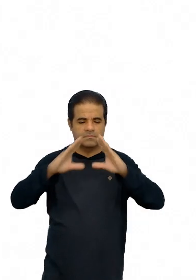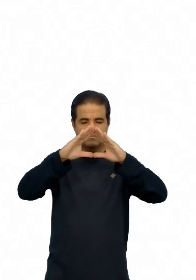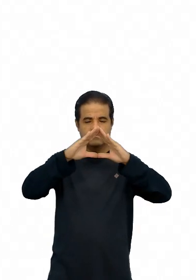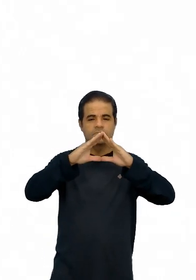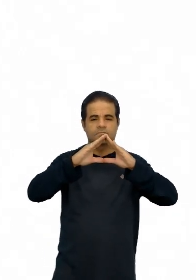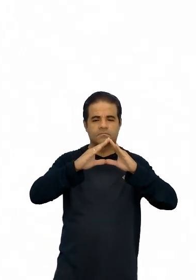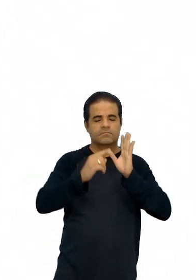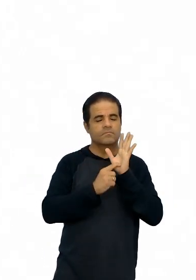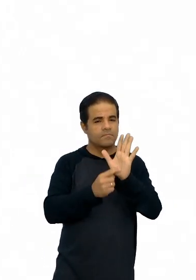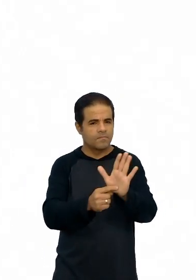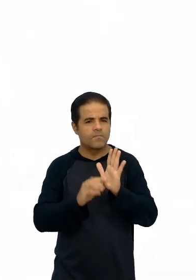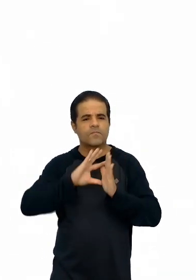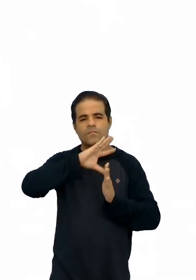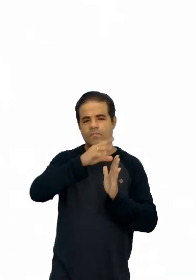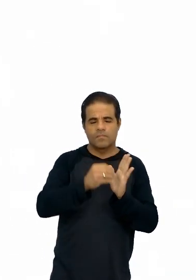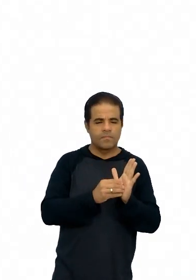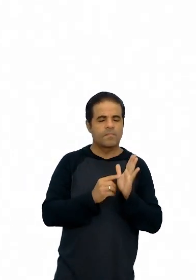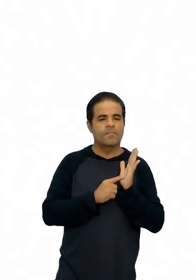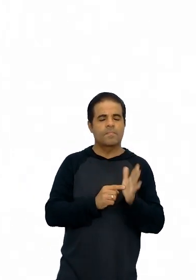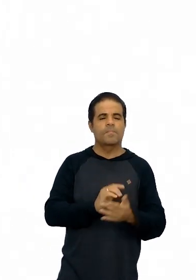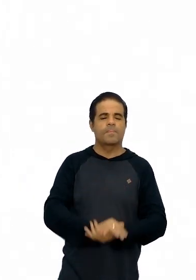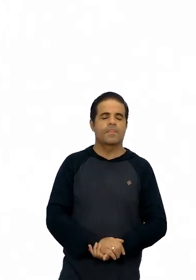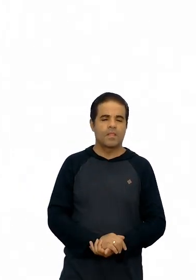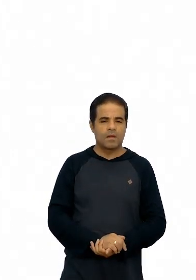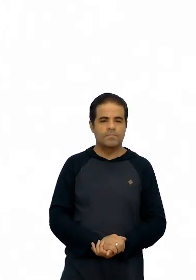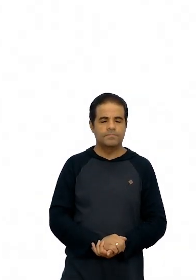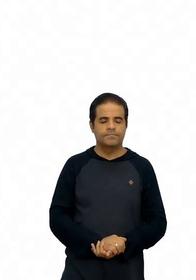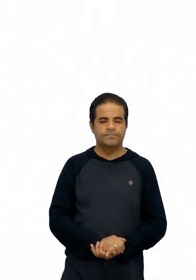nós abordamos aqui, tá?